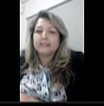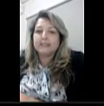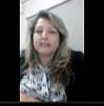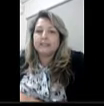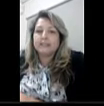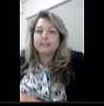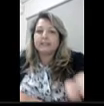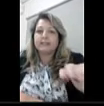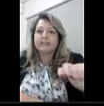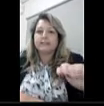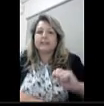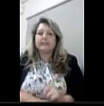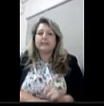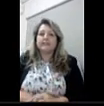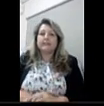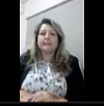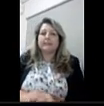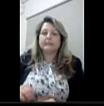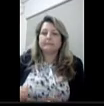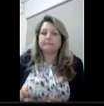Procurar sempre fazer